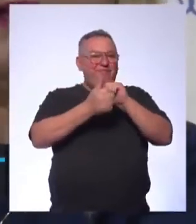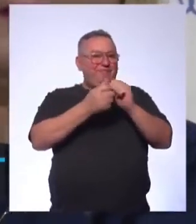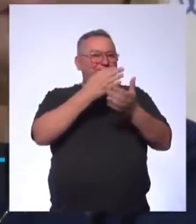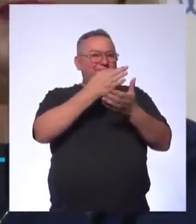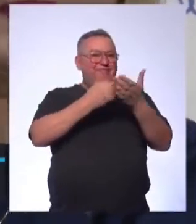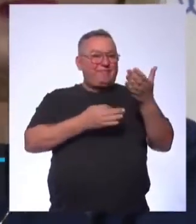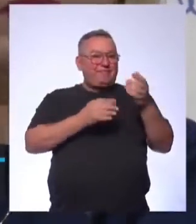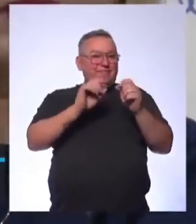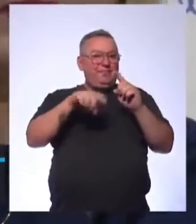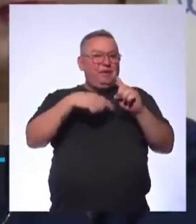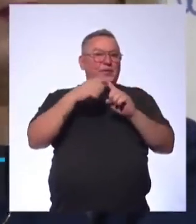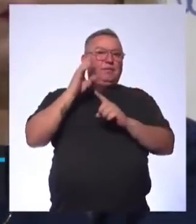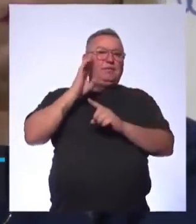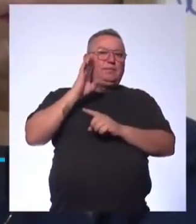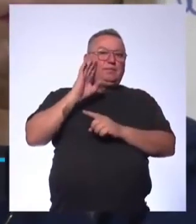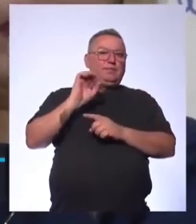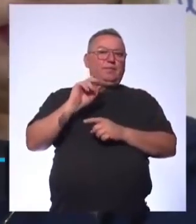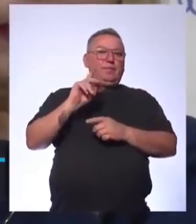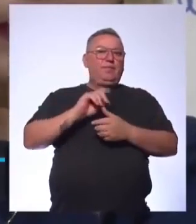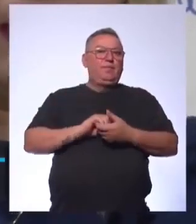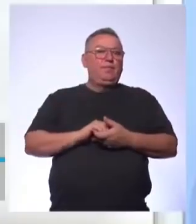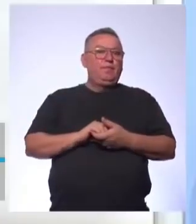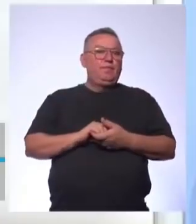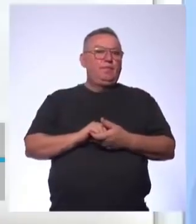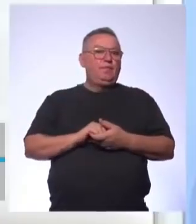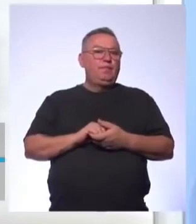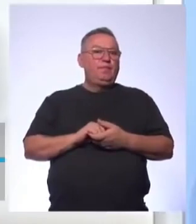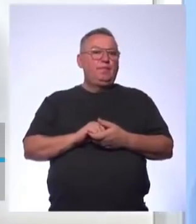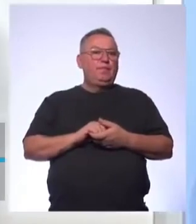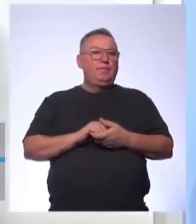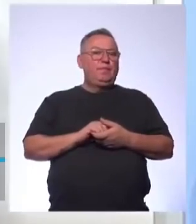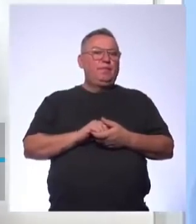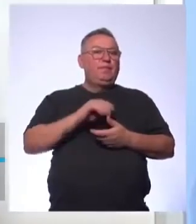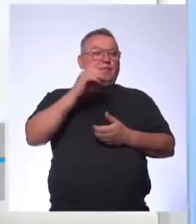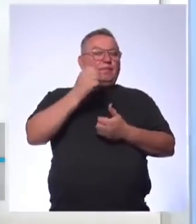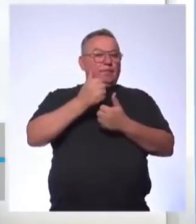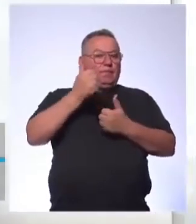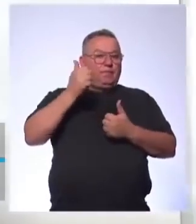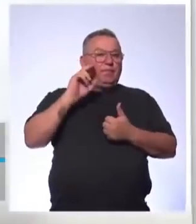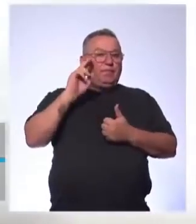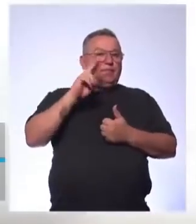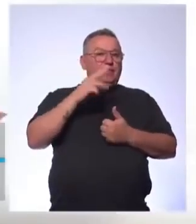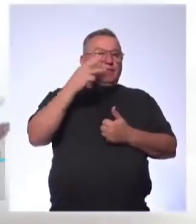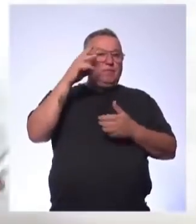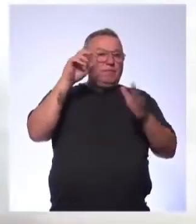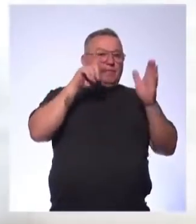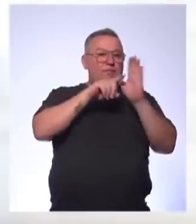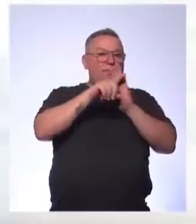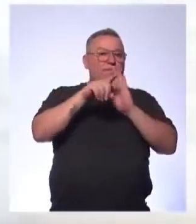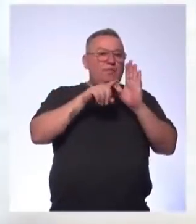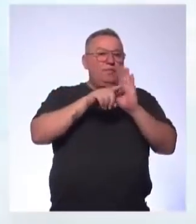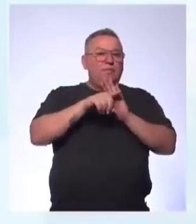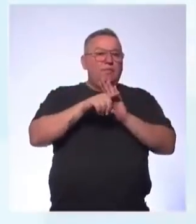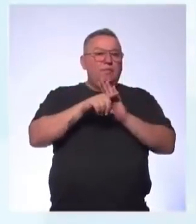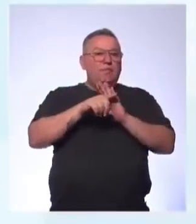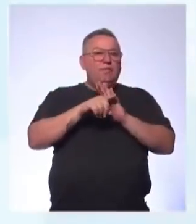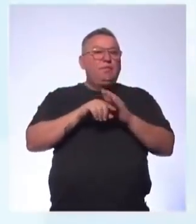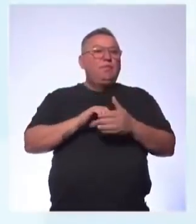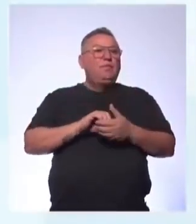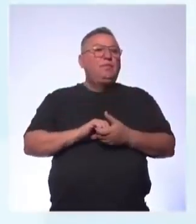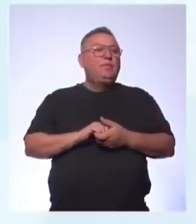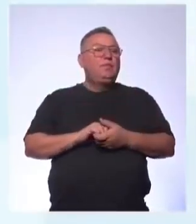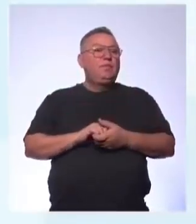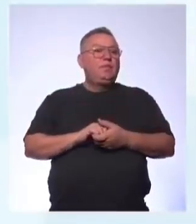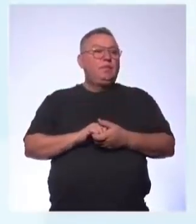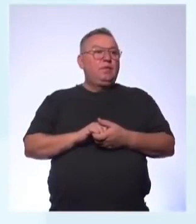para ficar mais legalzinho aqui, tá bom? Tá certo? Então, o diretor vai passar as 3 perguntas. Nós vamos colocar ali na